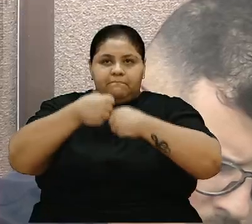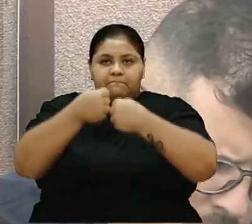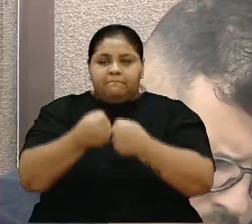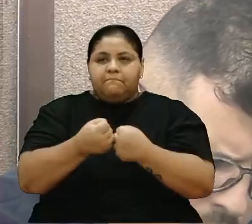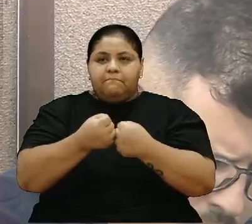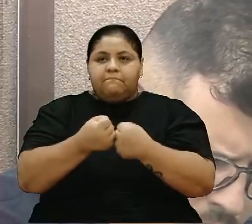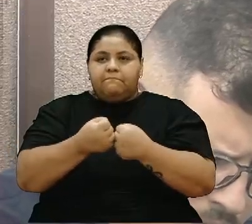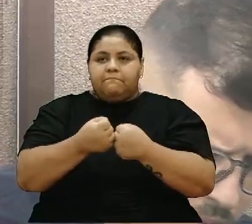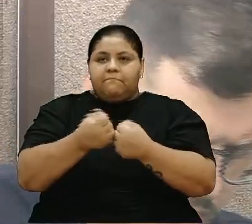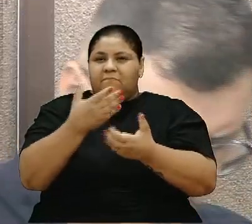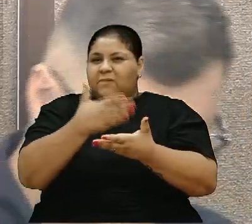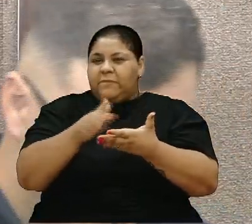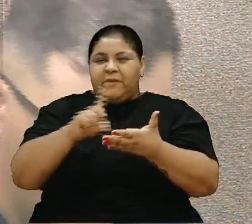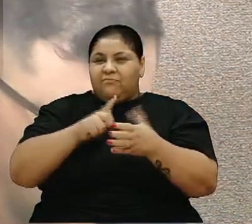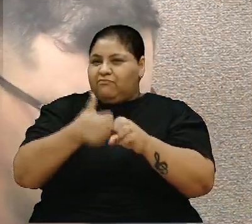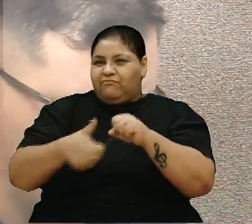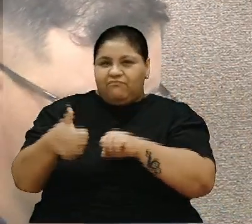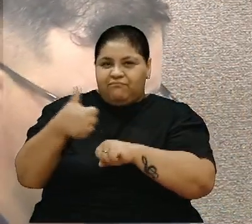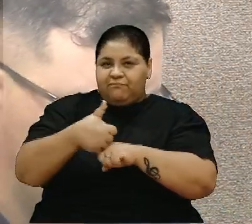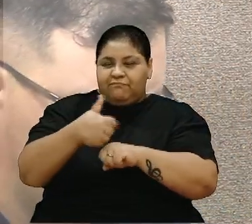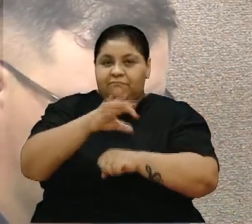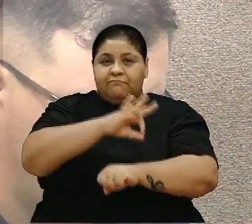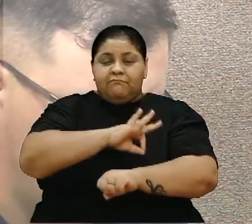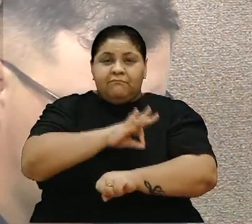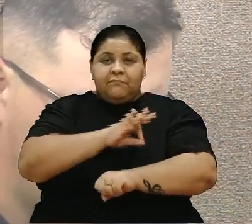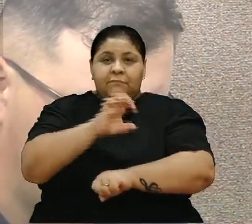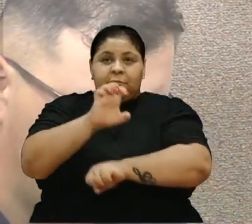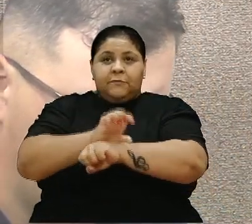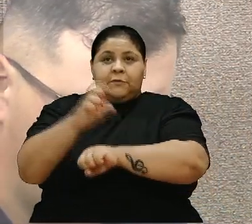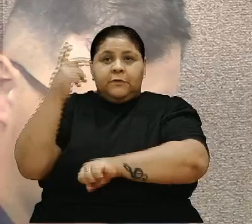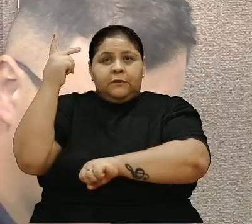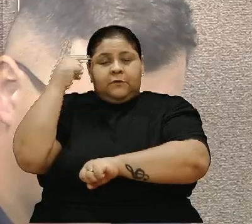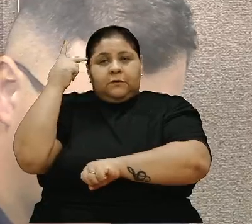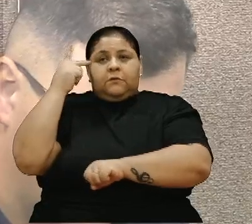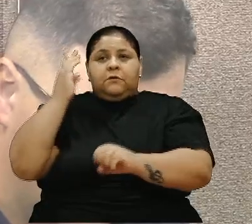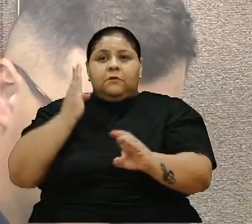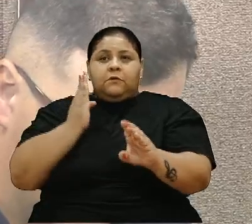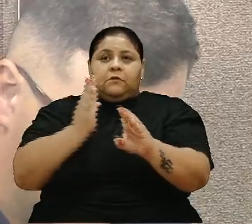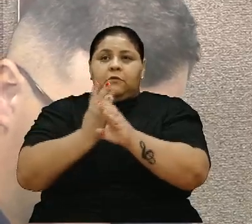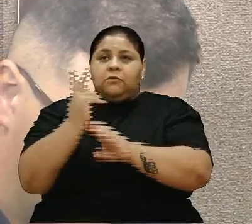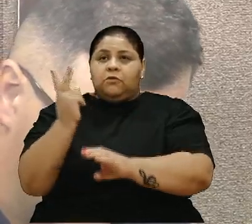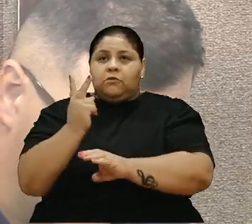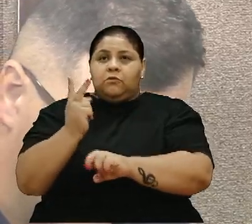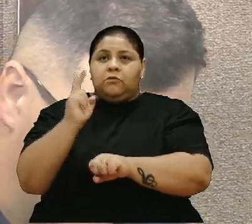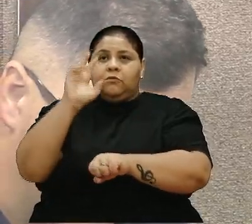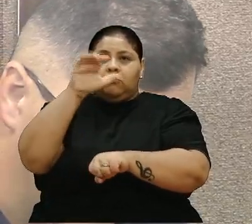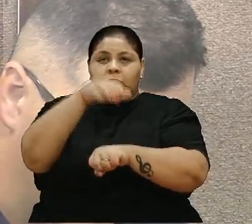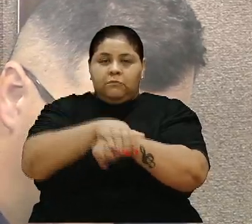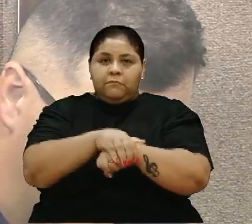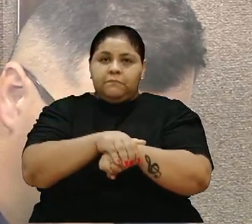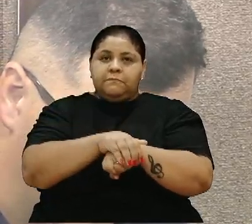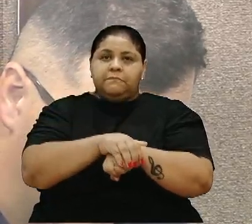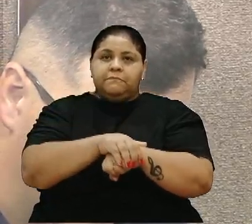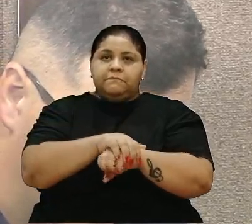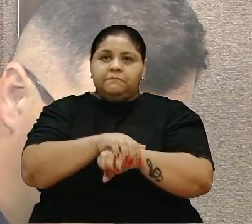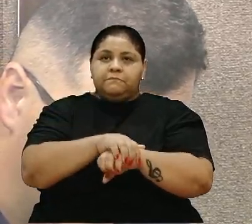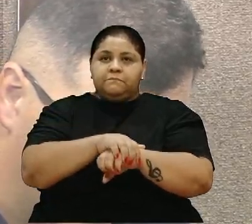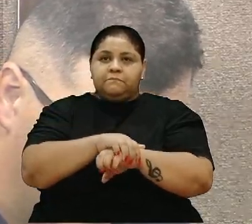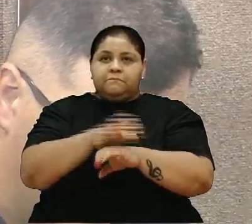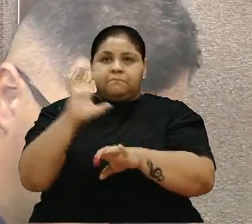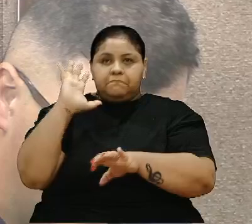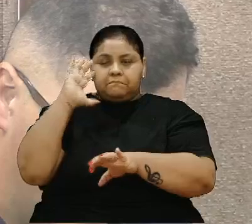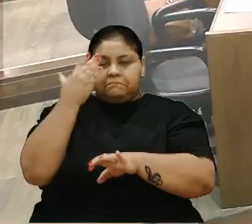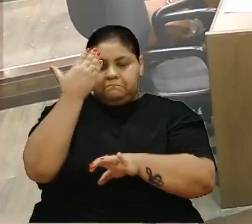irreparável perda. E que a Polícia do Estado de São Paulo encontre os 2 culpados por esse assassinato.